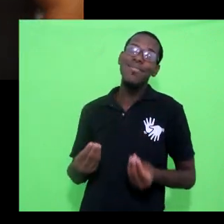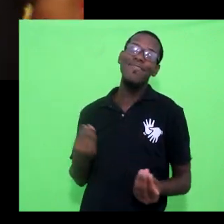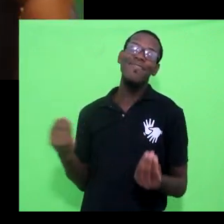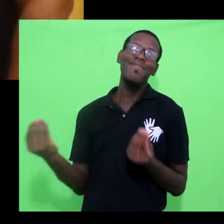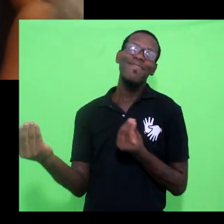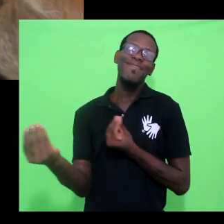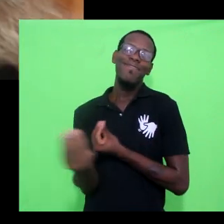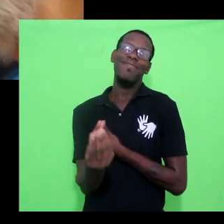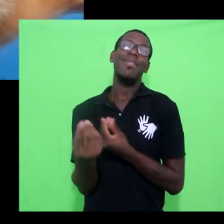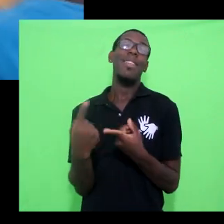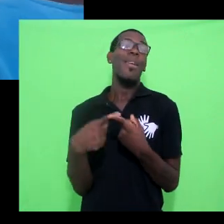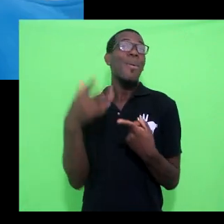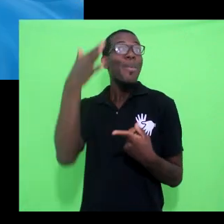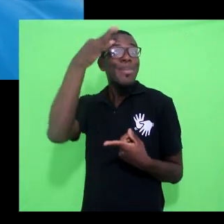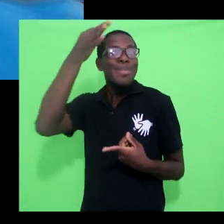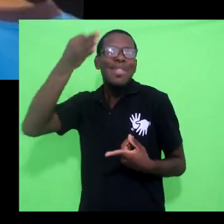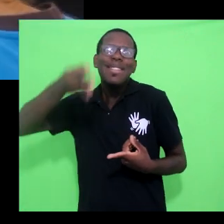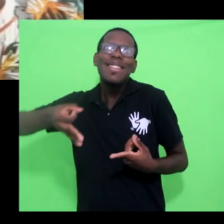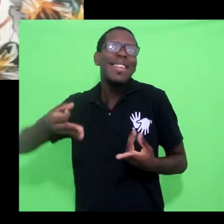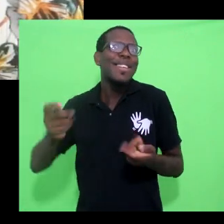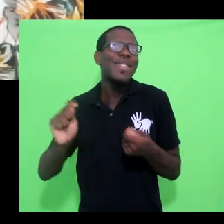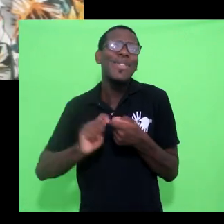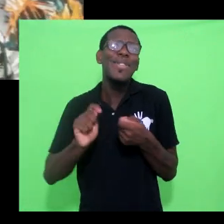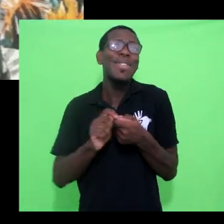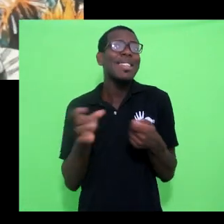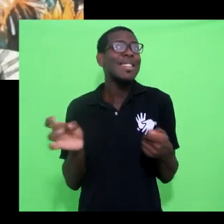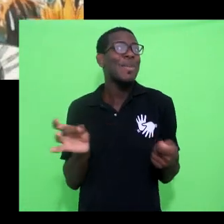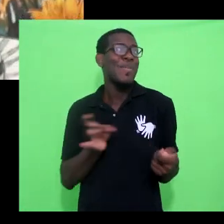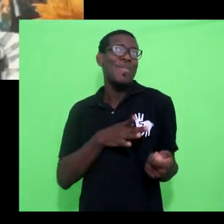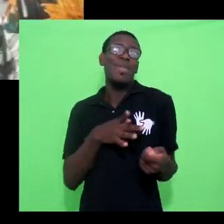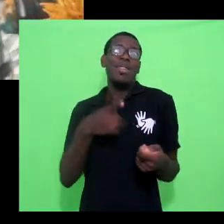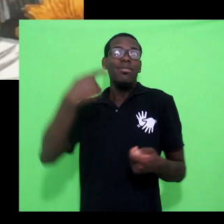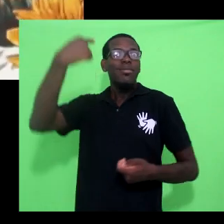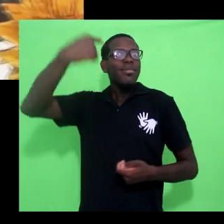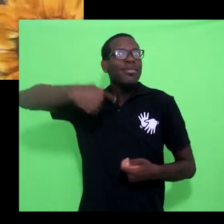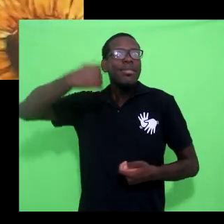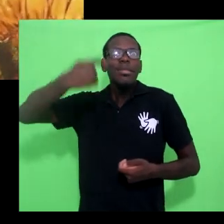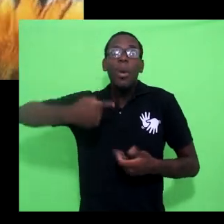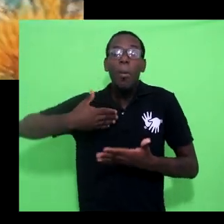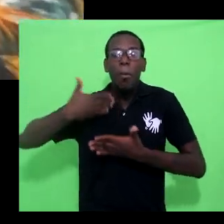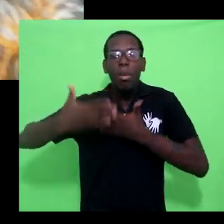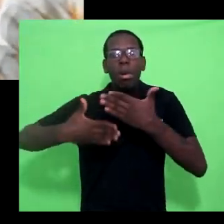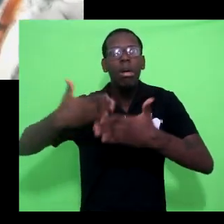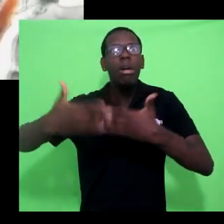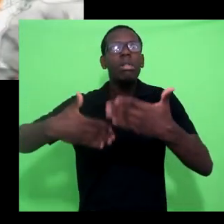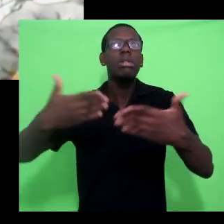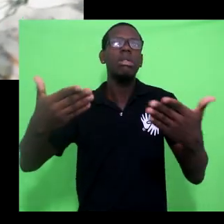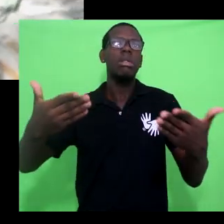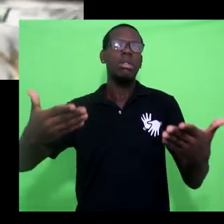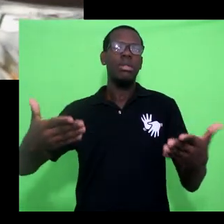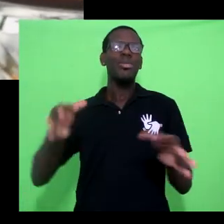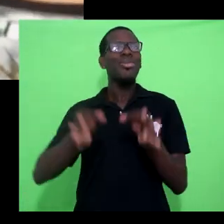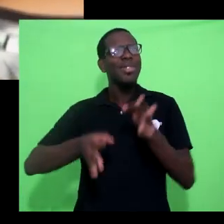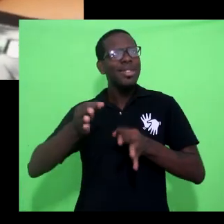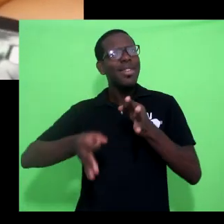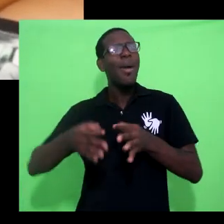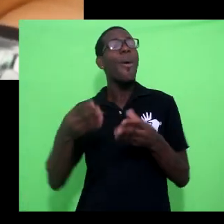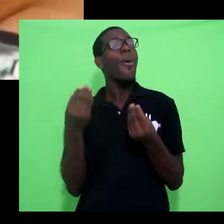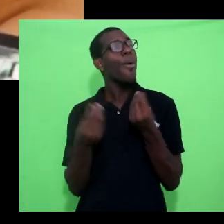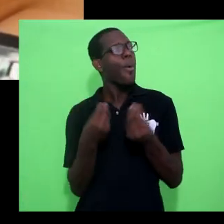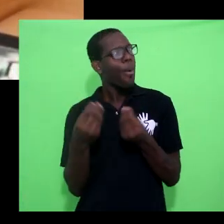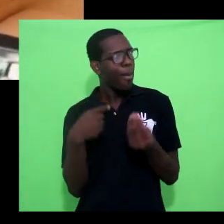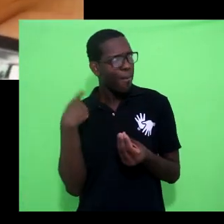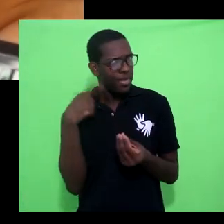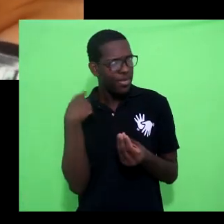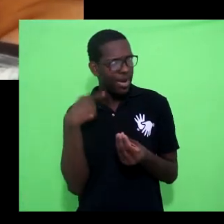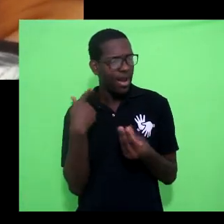assim para mim: eu não sei o que fazer com isso, cara, eu tenho medo de ser até punido com esse monte de processo judicial aqui. Como advogado, eu